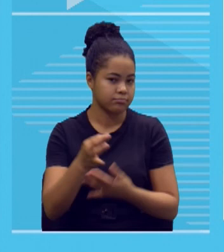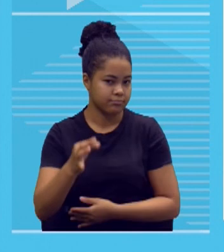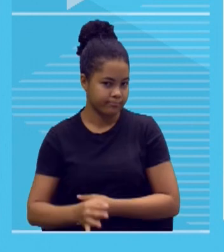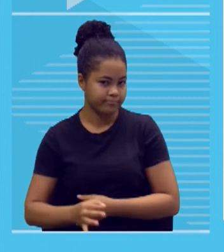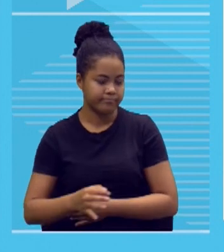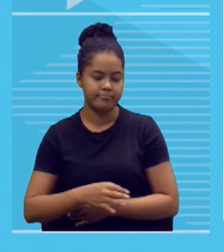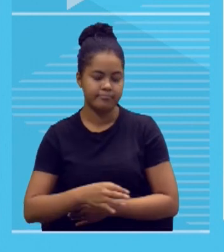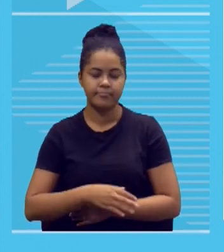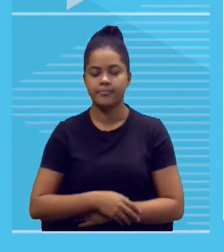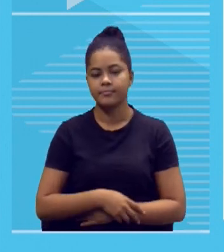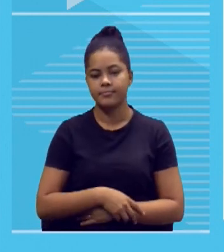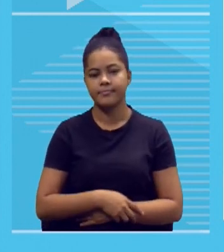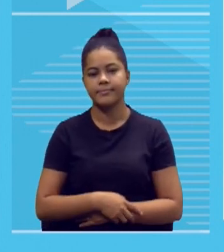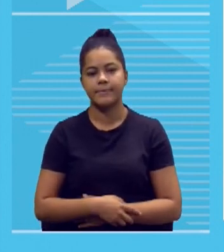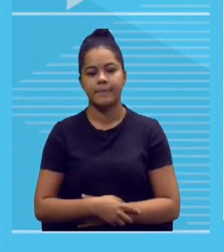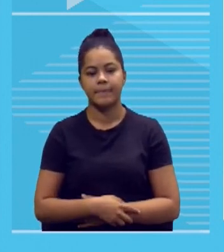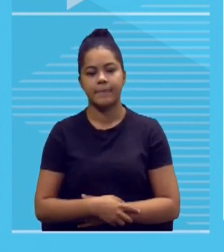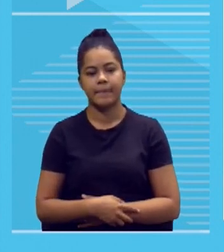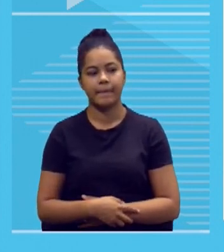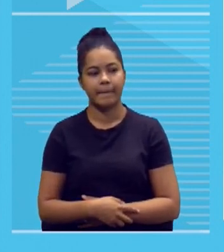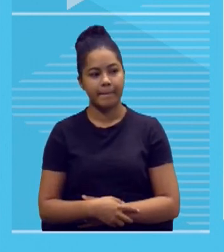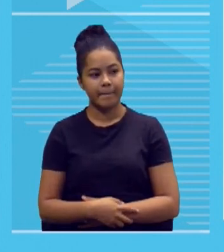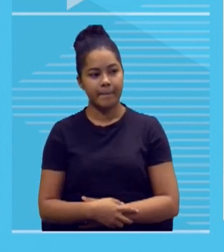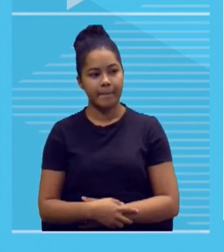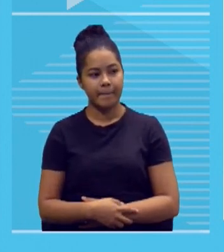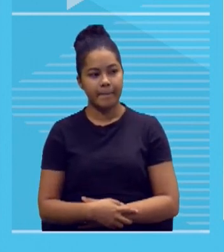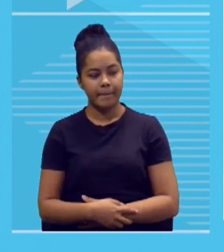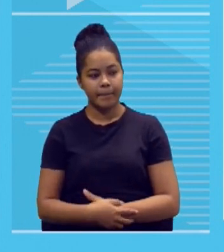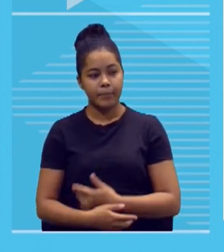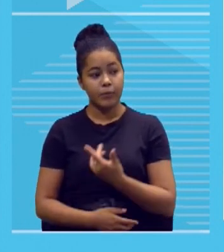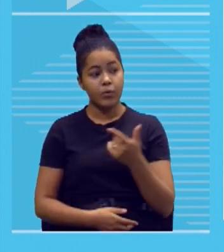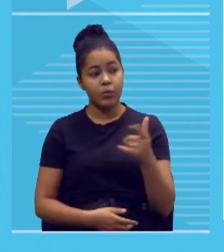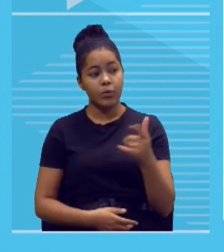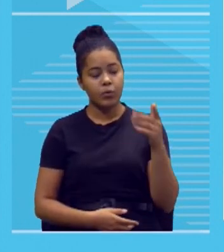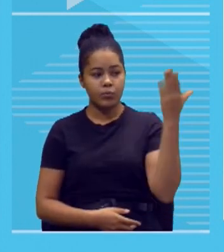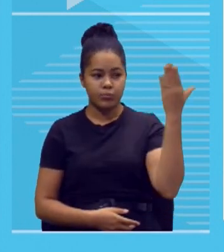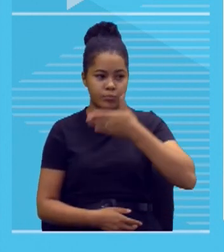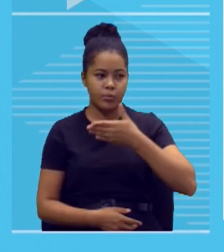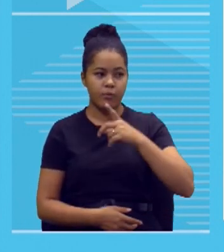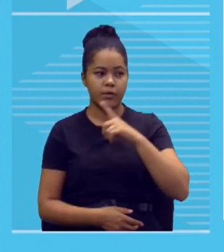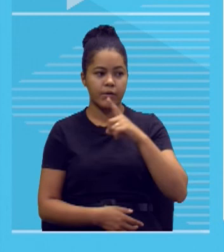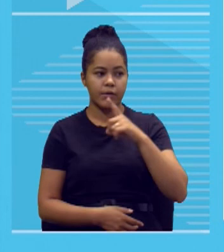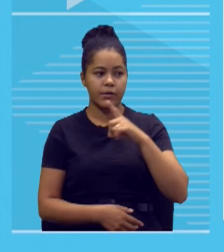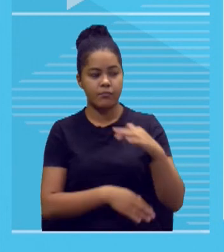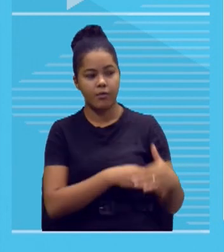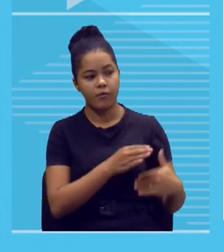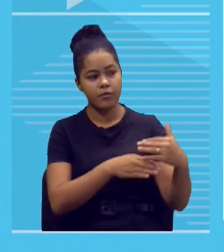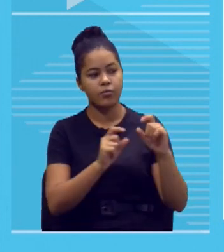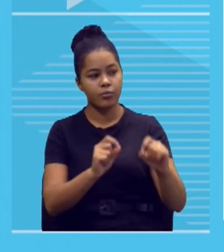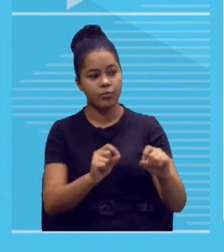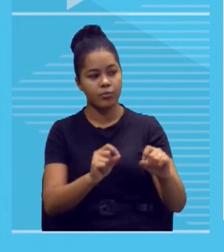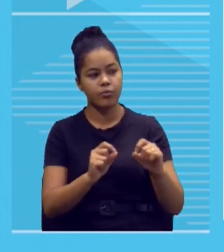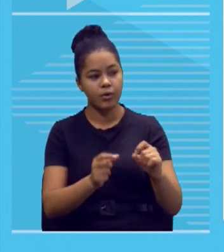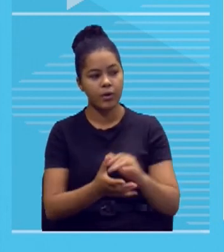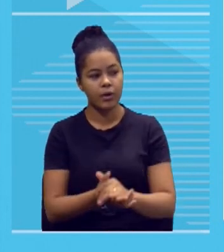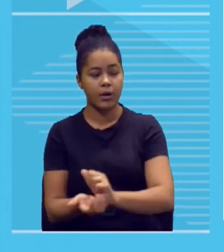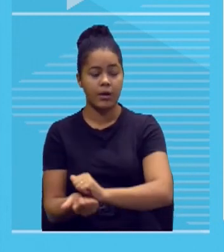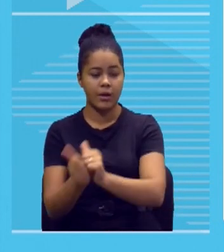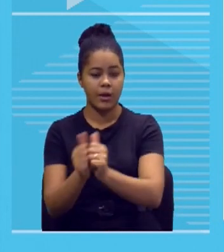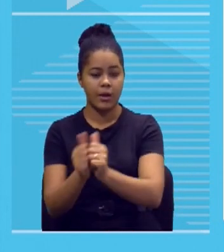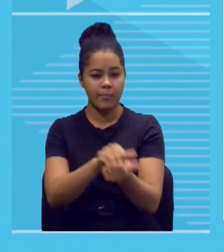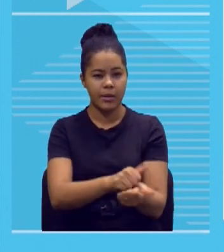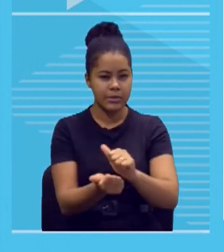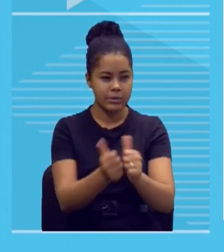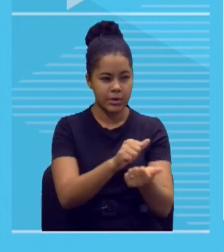E aí beleza outra evidência da evolução suas chamadas evidências adaptativas como